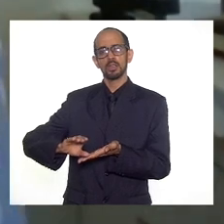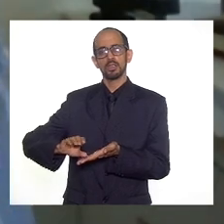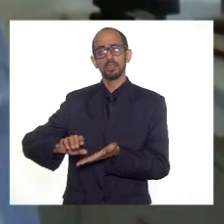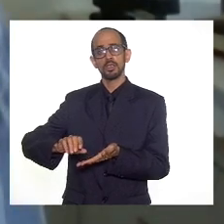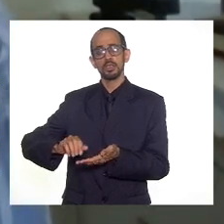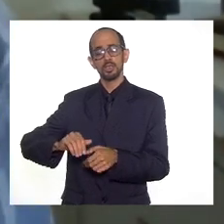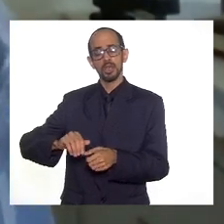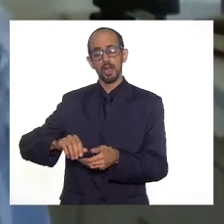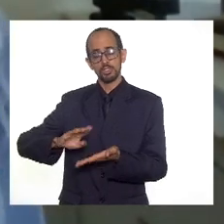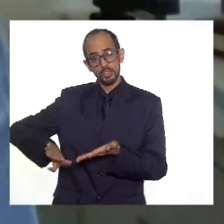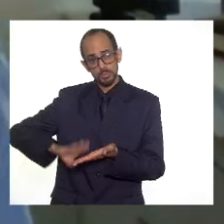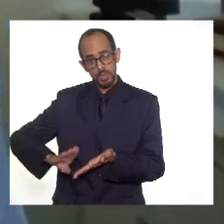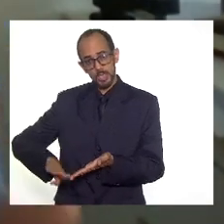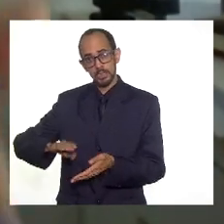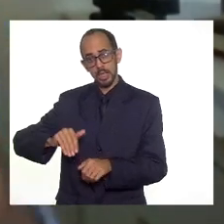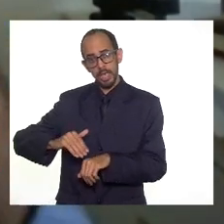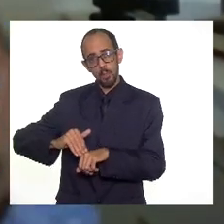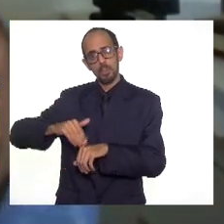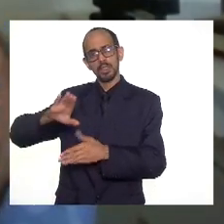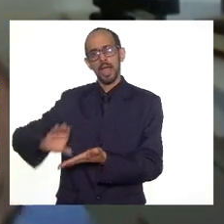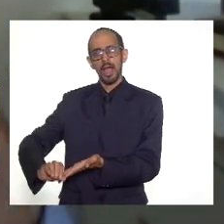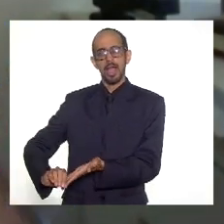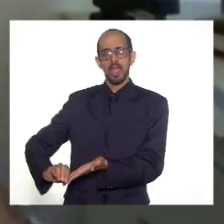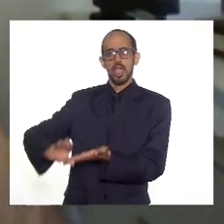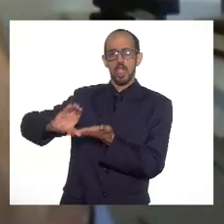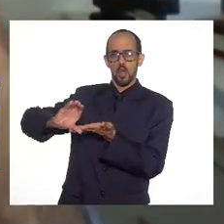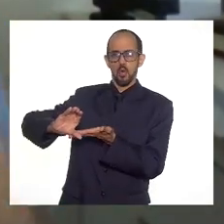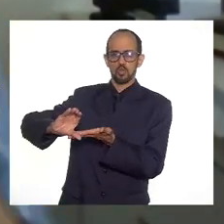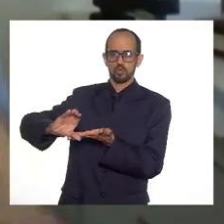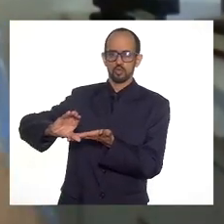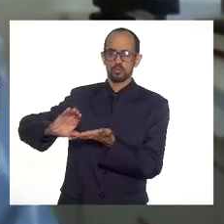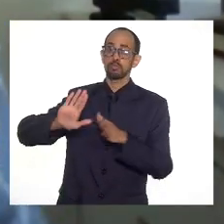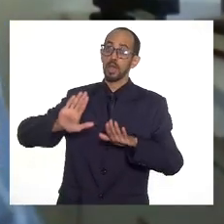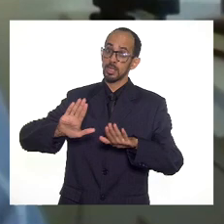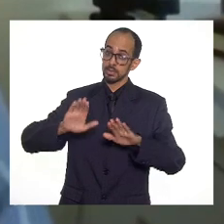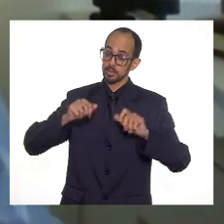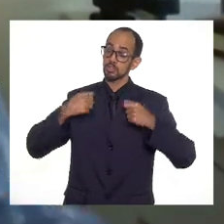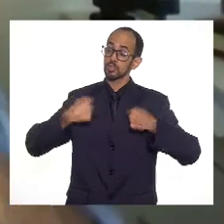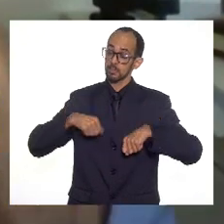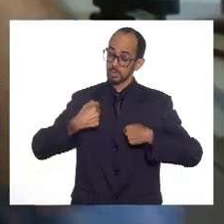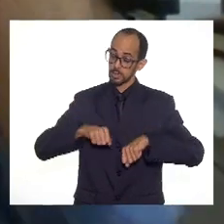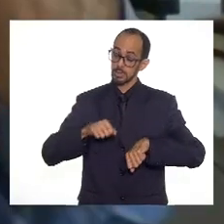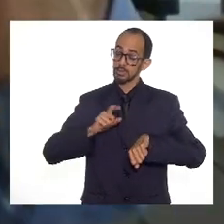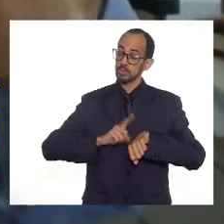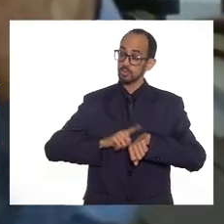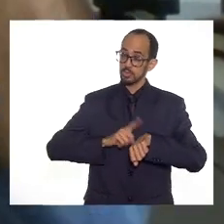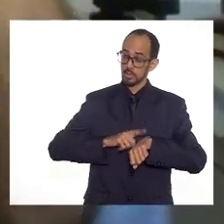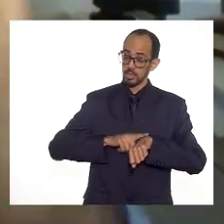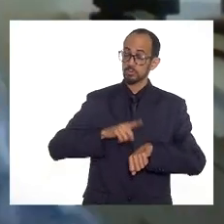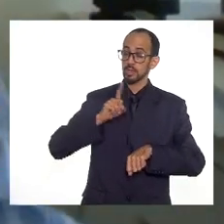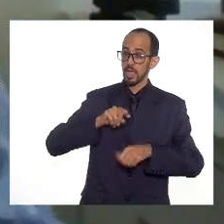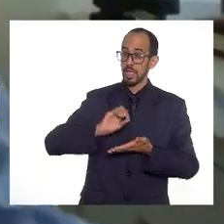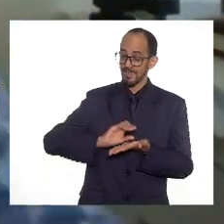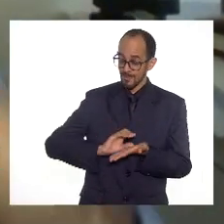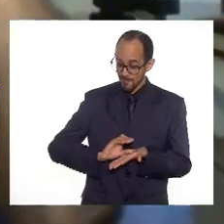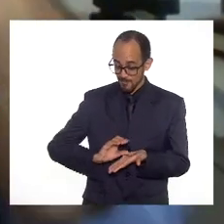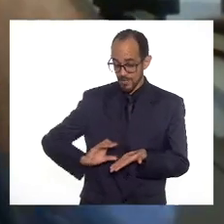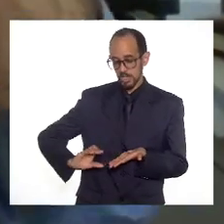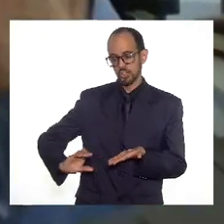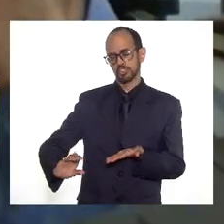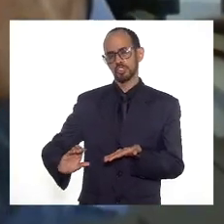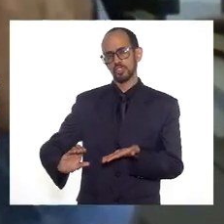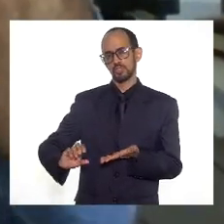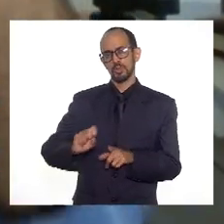entesourar recursos. Quando o que a gente precisa nos tempos atuais são investimentos sociais,